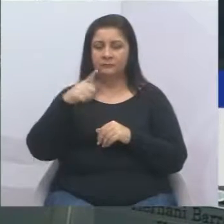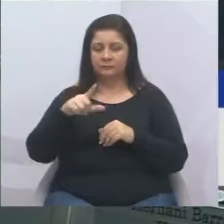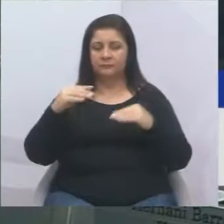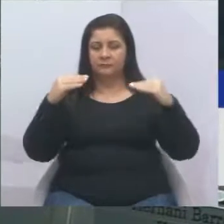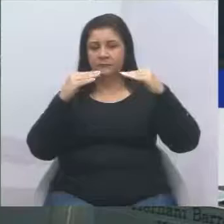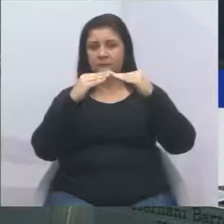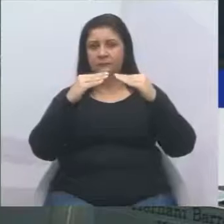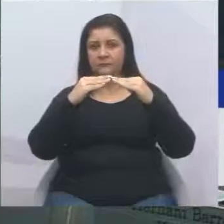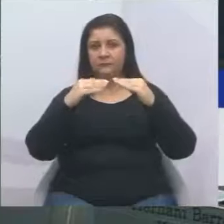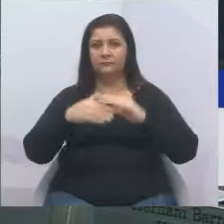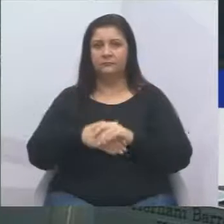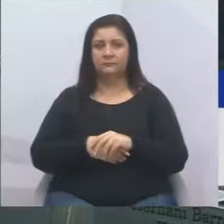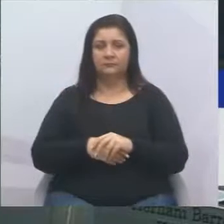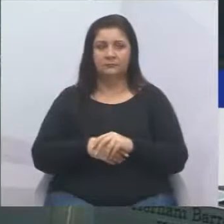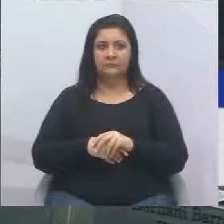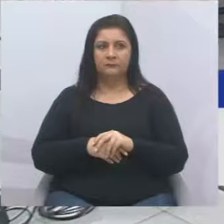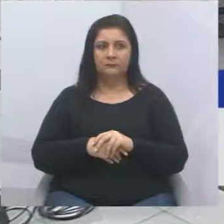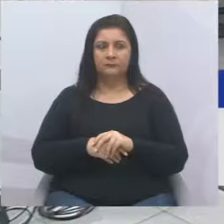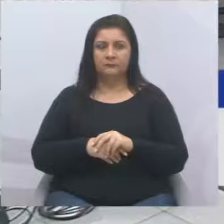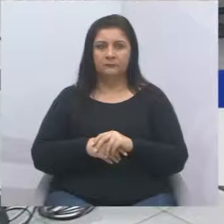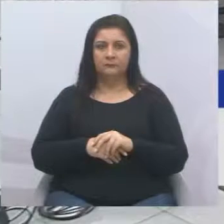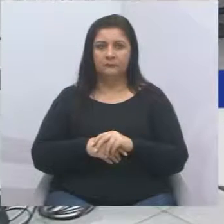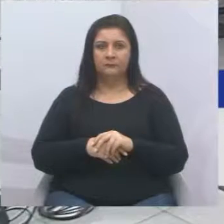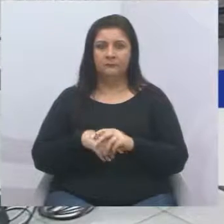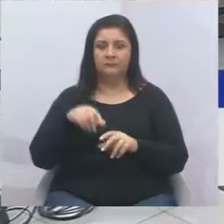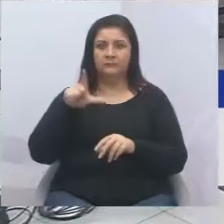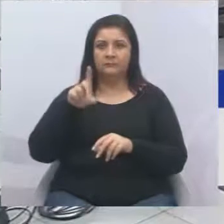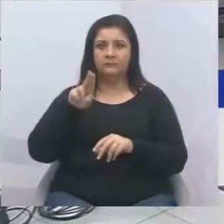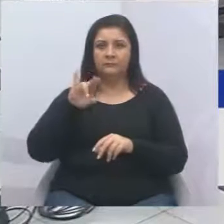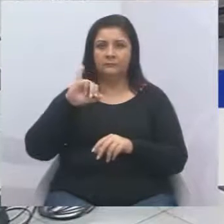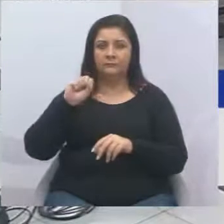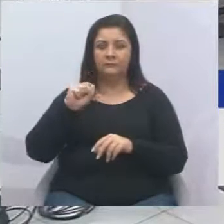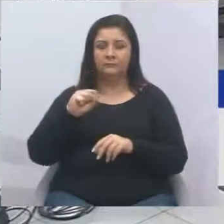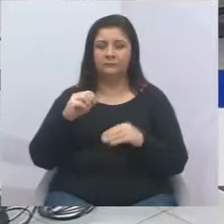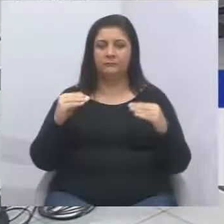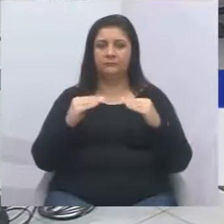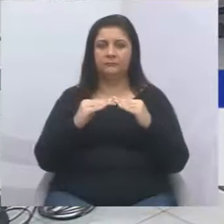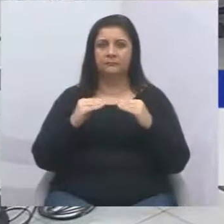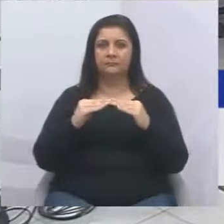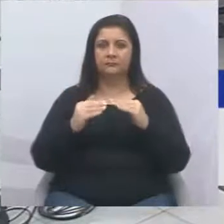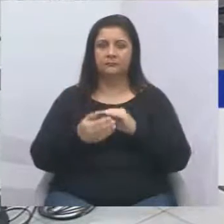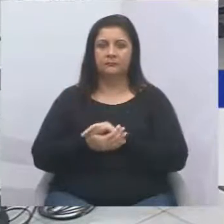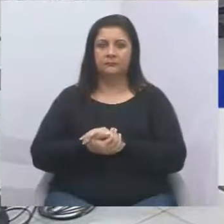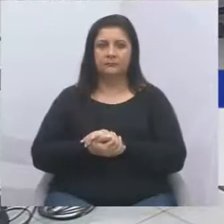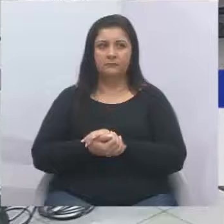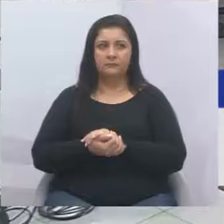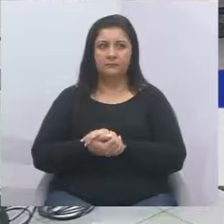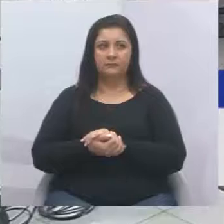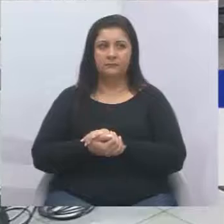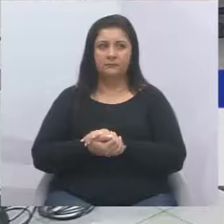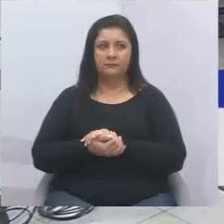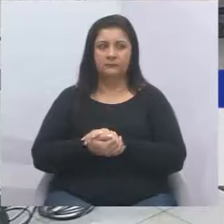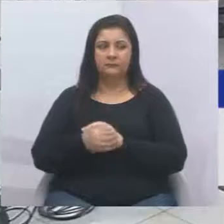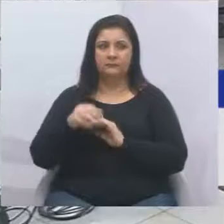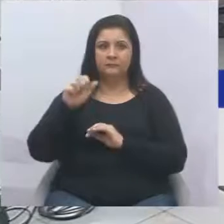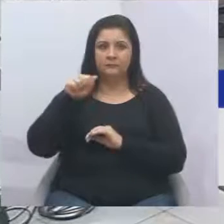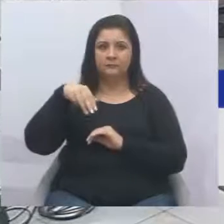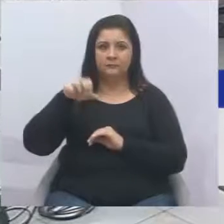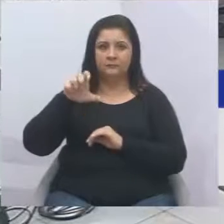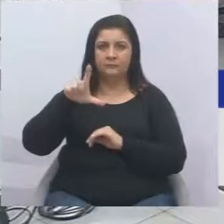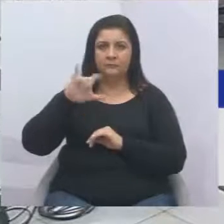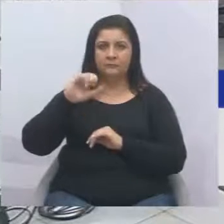favorável. Como voto, o vereador Luiz Flávio. Eu voto favorável. Como voto, a vereadora Maria